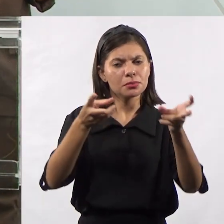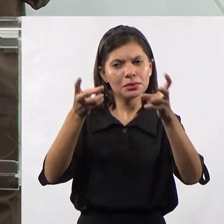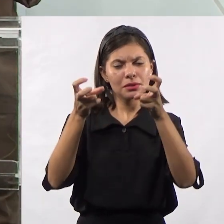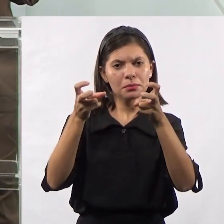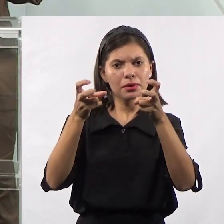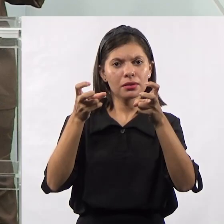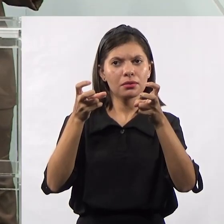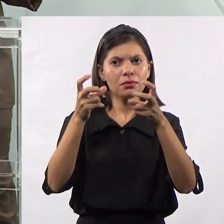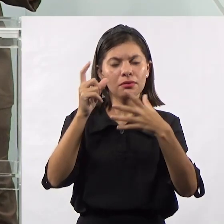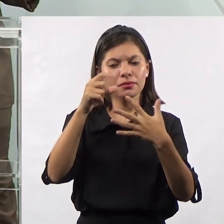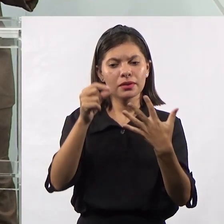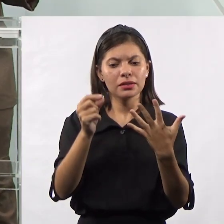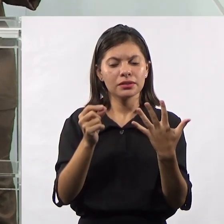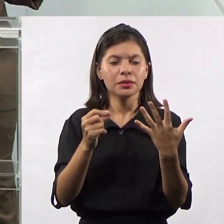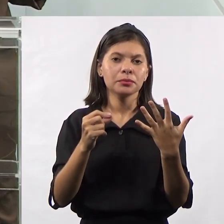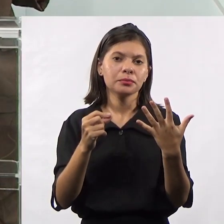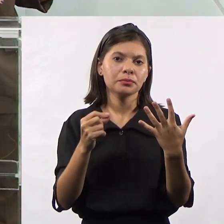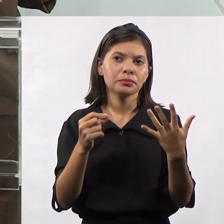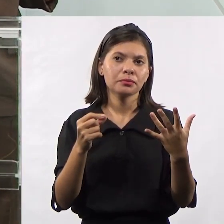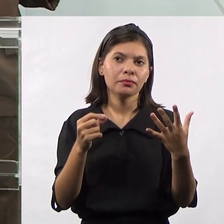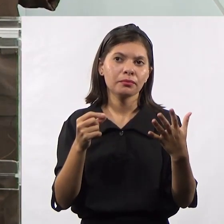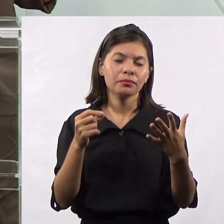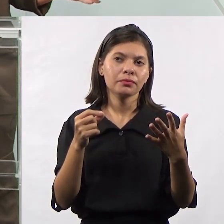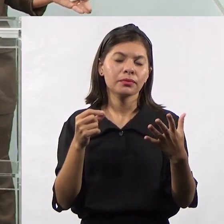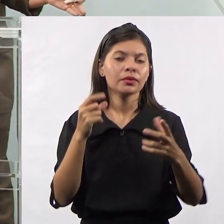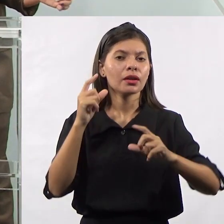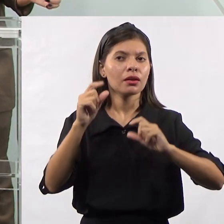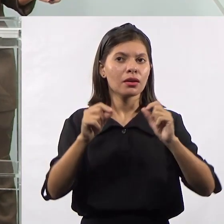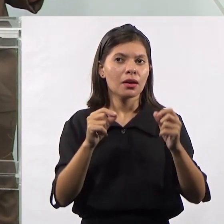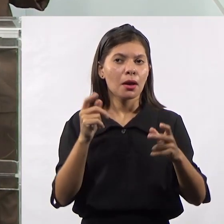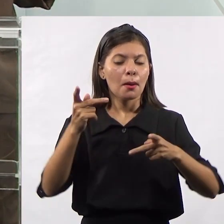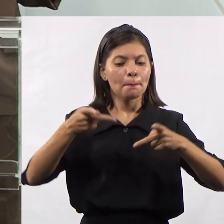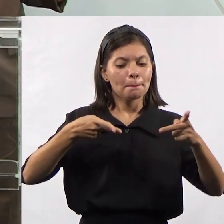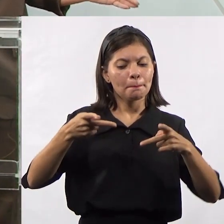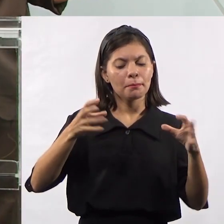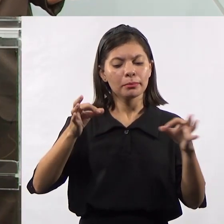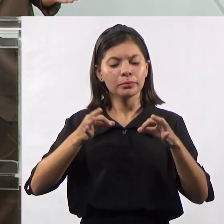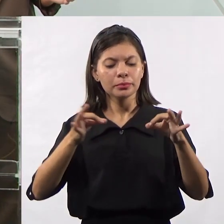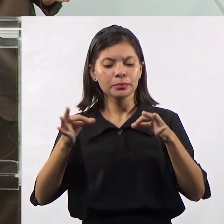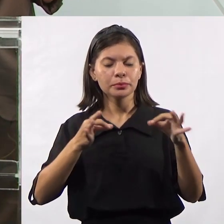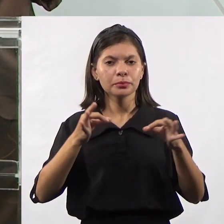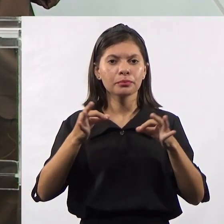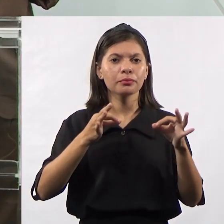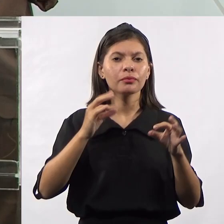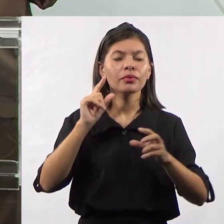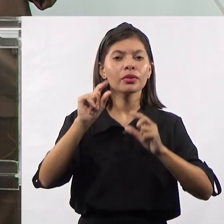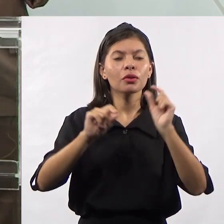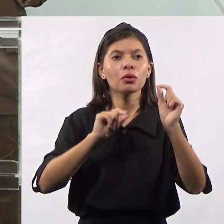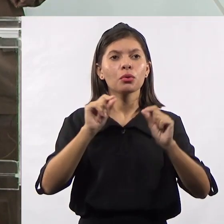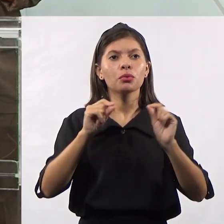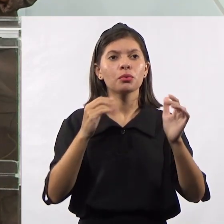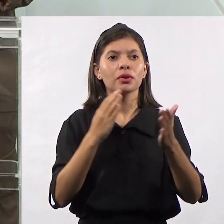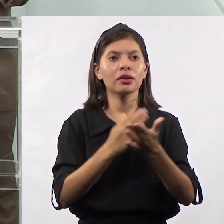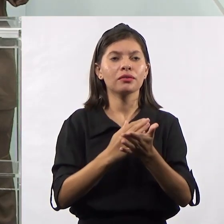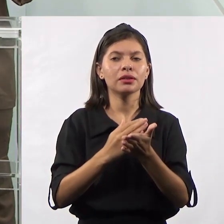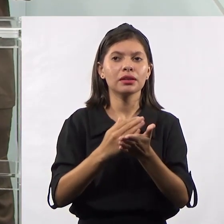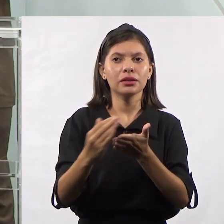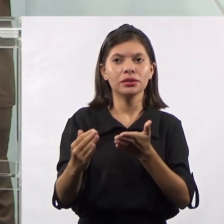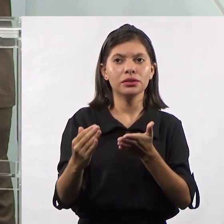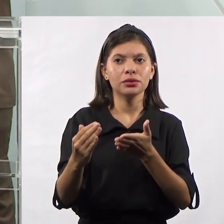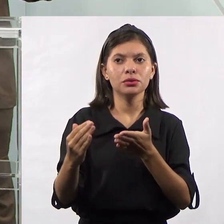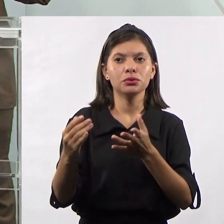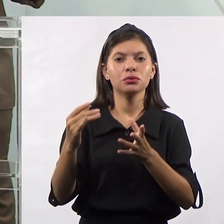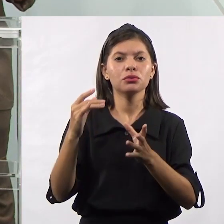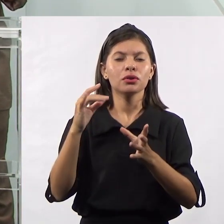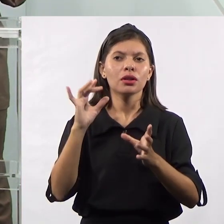perceberam, fase interna, fase preparatória, planejamento. O que vai dar início, né? Então, fez